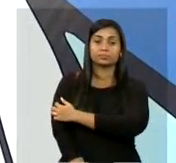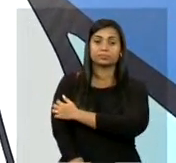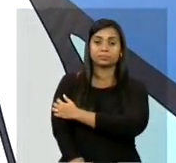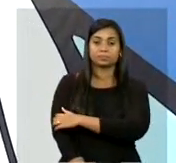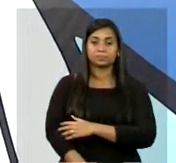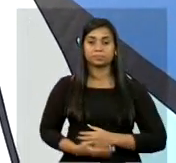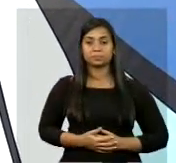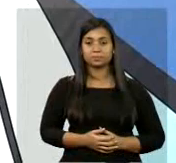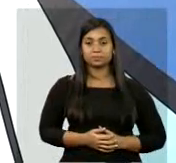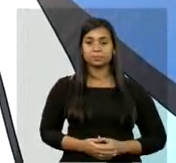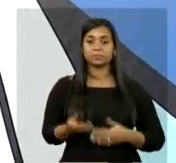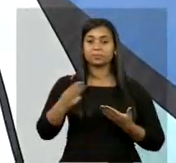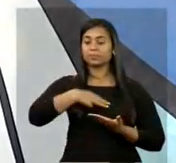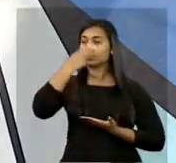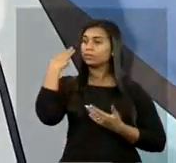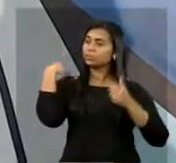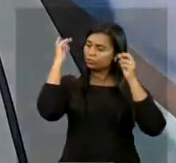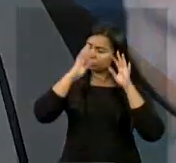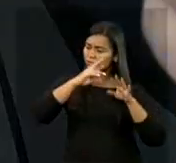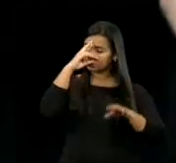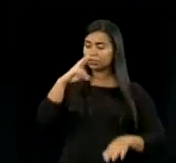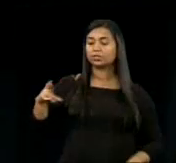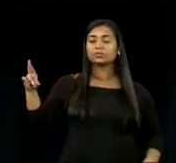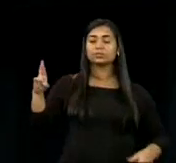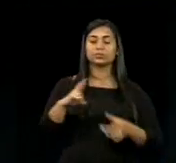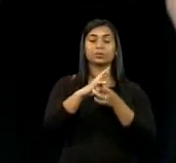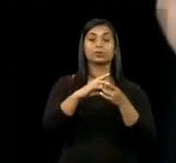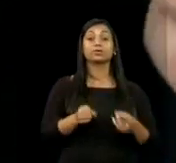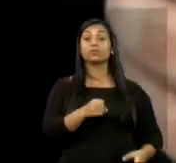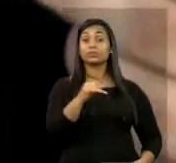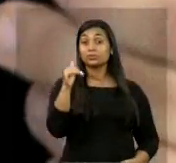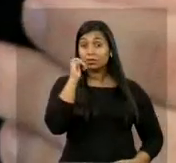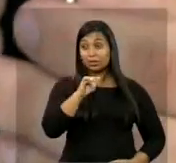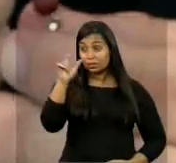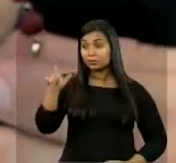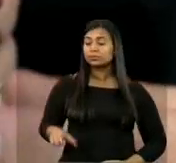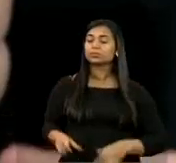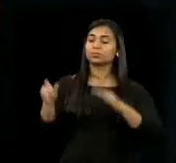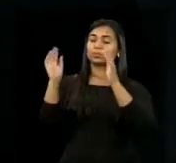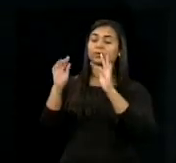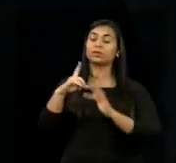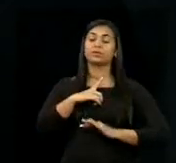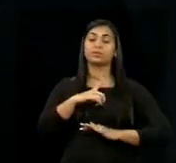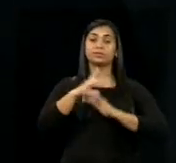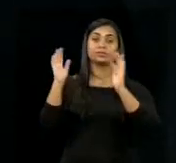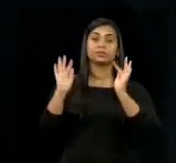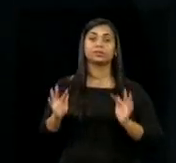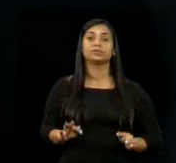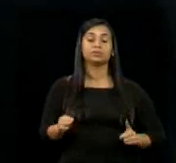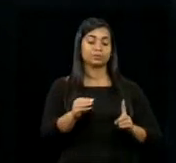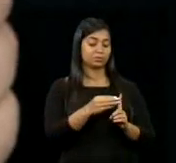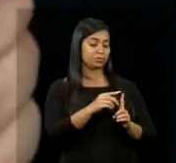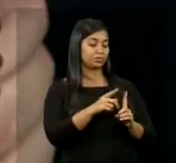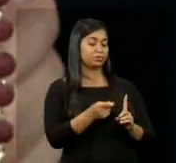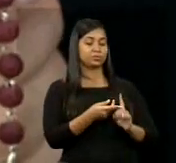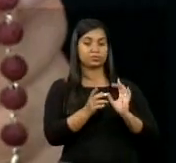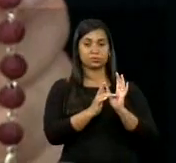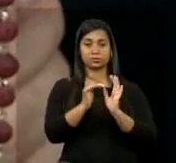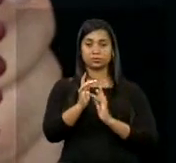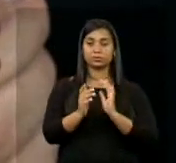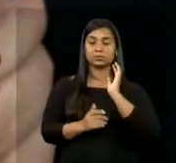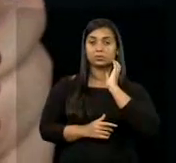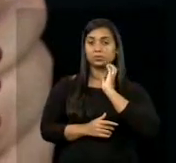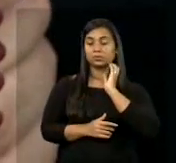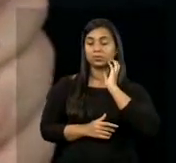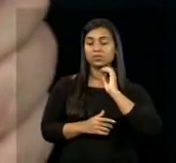nossa morte. Amém. Ave Maria, cheia de graça, o Senhor é convosco. Bendita sois vós entre as mulheres e bendito é o fruto do